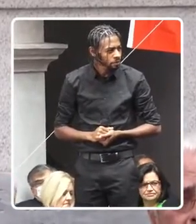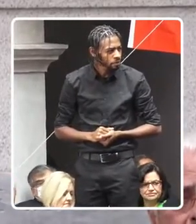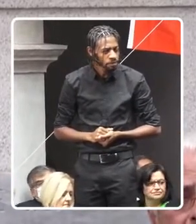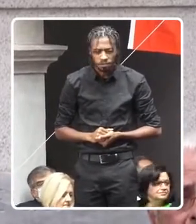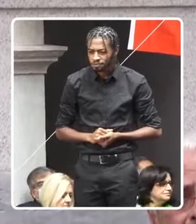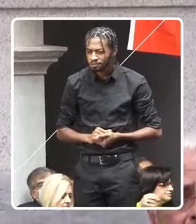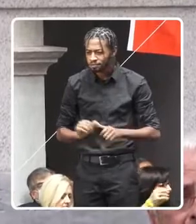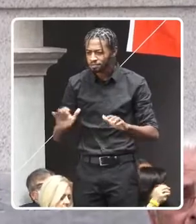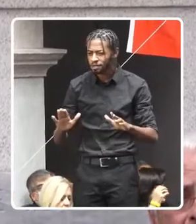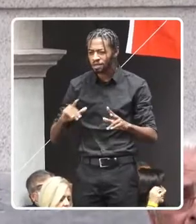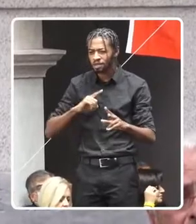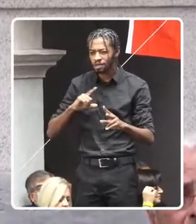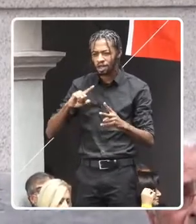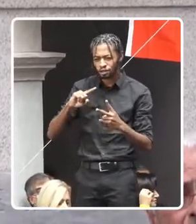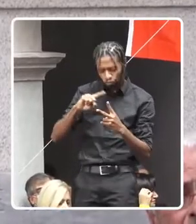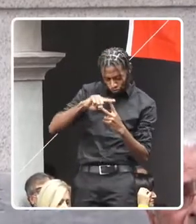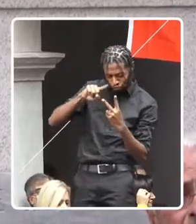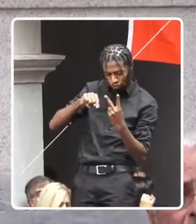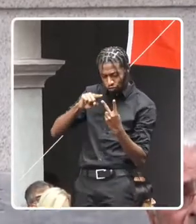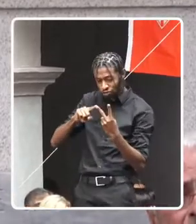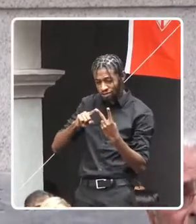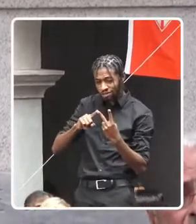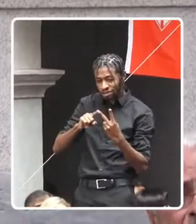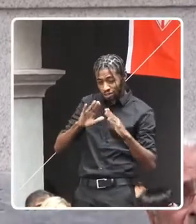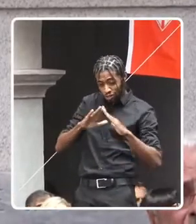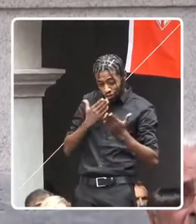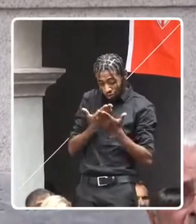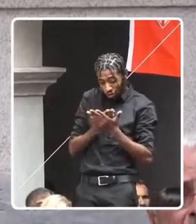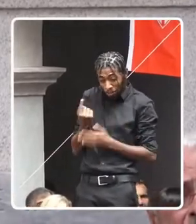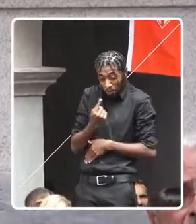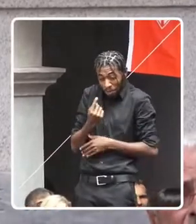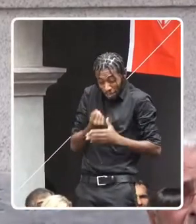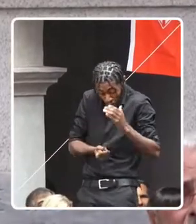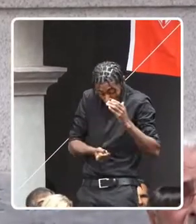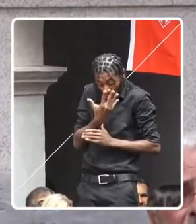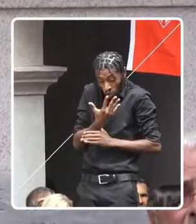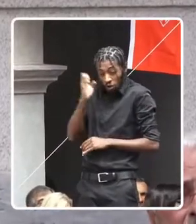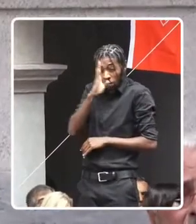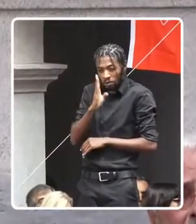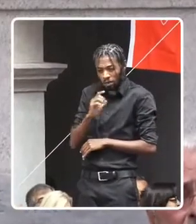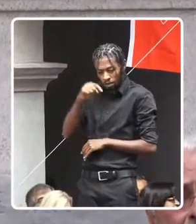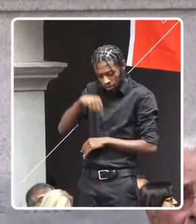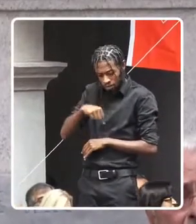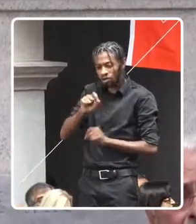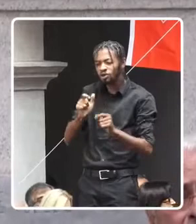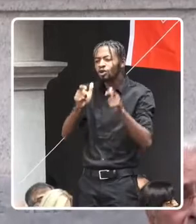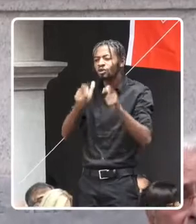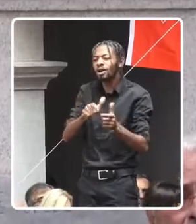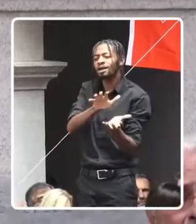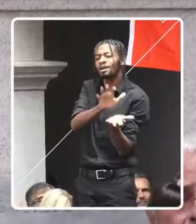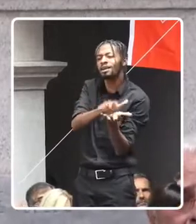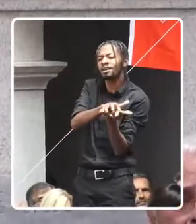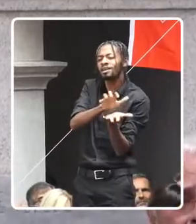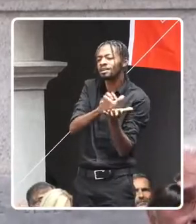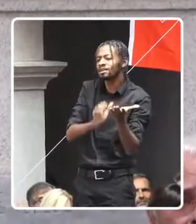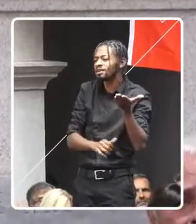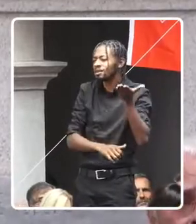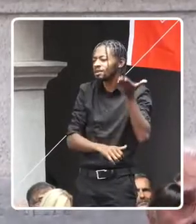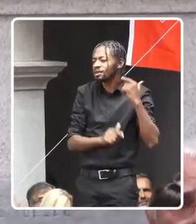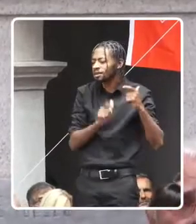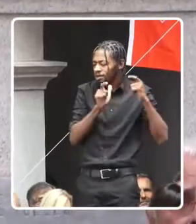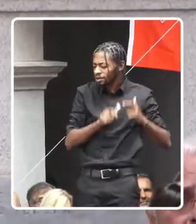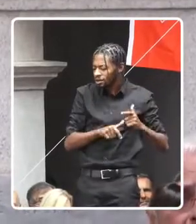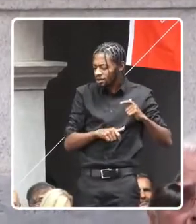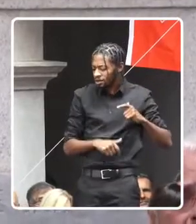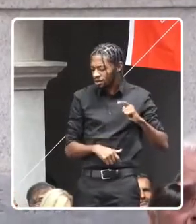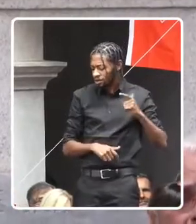As duas primeiras escolas criadas no Brasil foram a do Recife, que antes funcionava em Olinda,